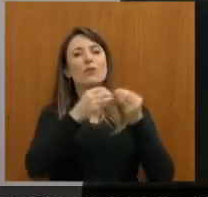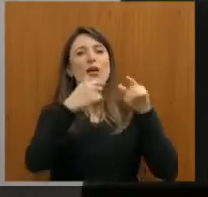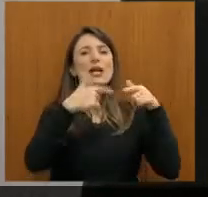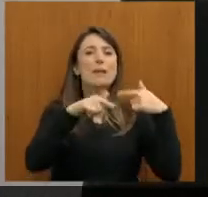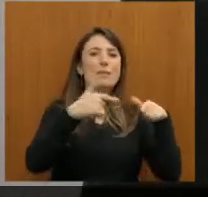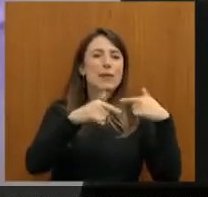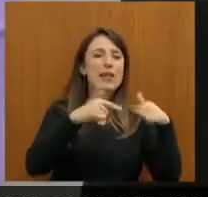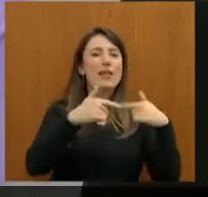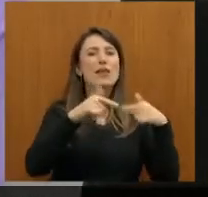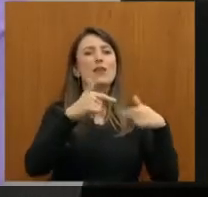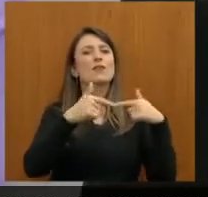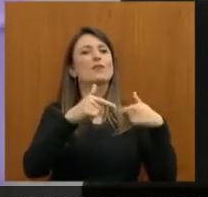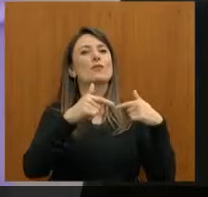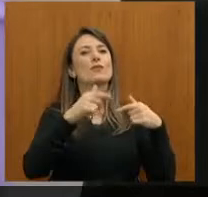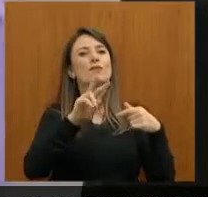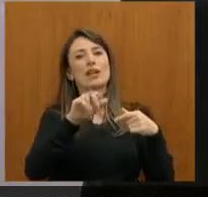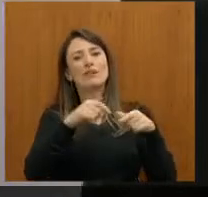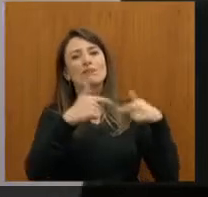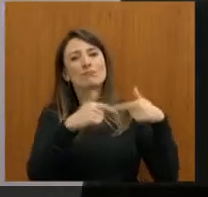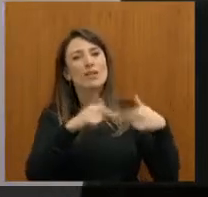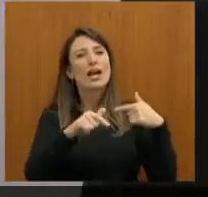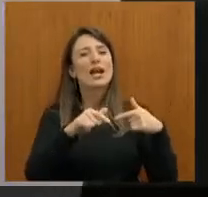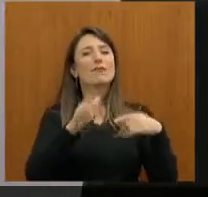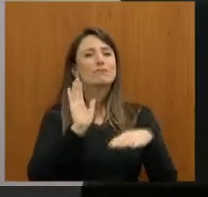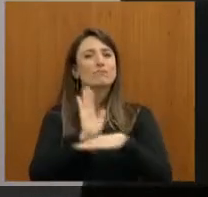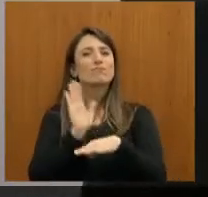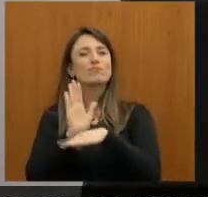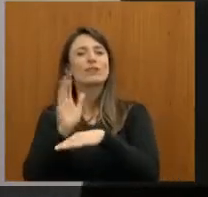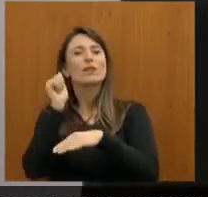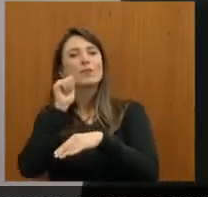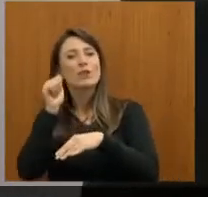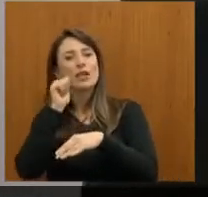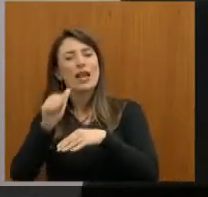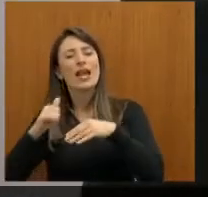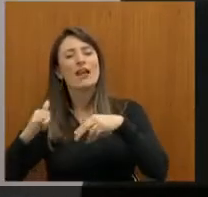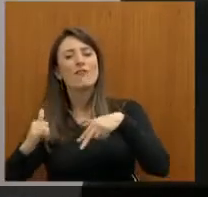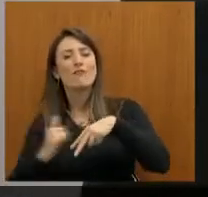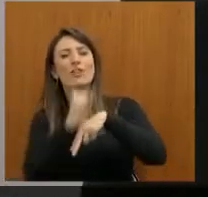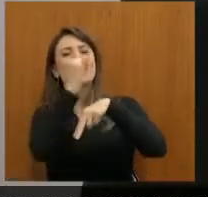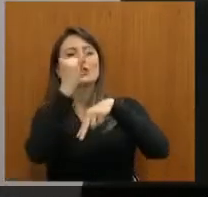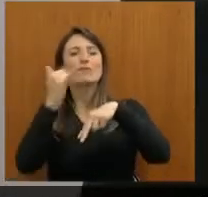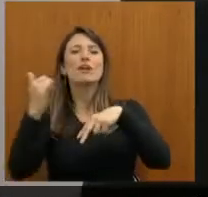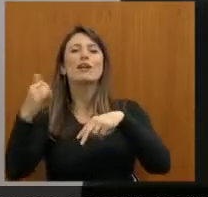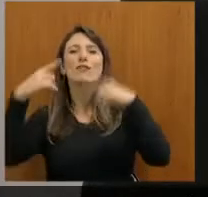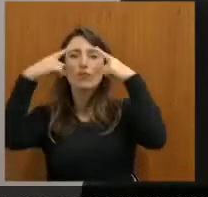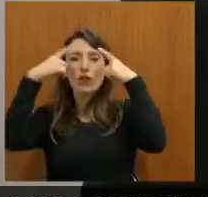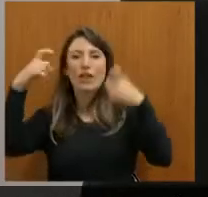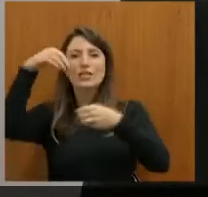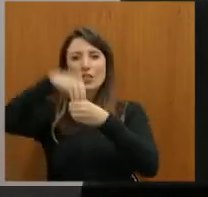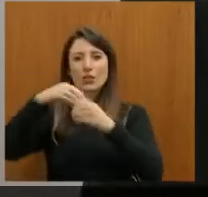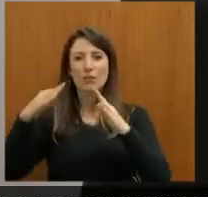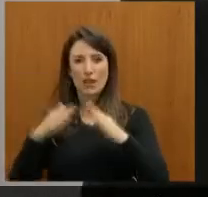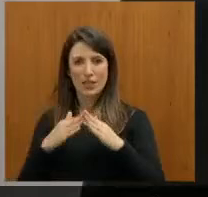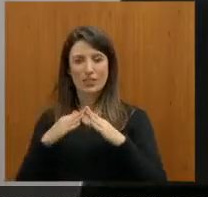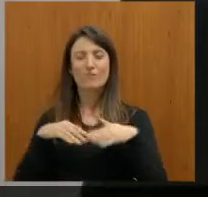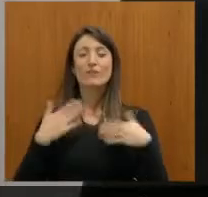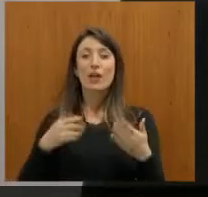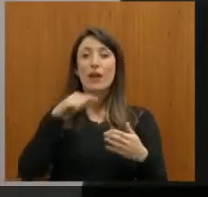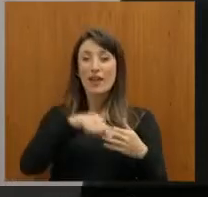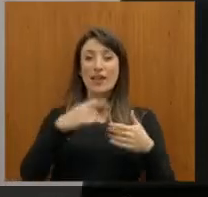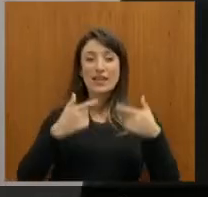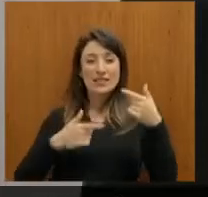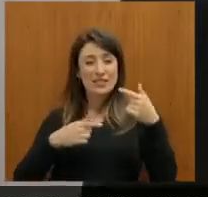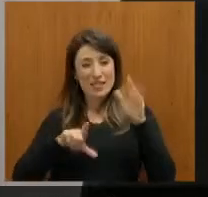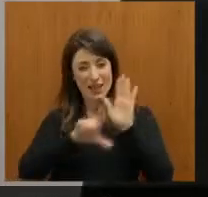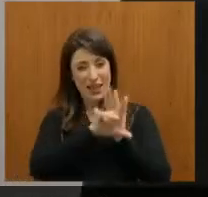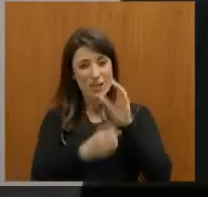informação aqui na abertura do nosso segundo painel do debate público porque foi uma lei é que surgiu da autoria de